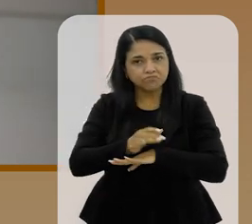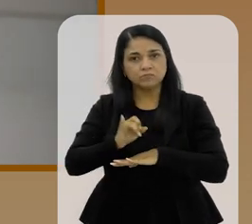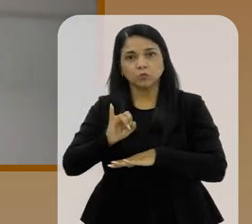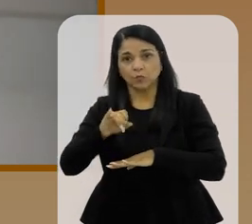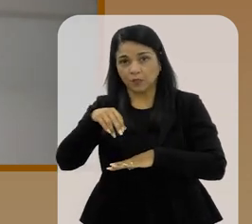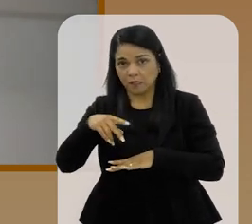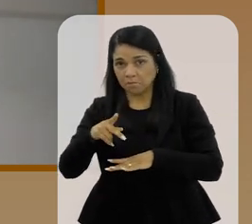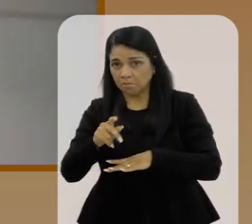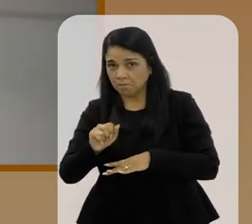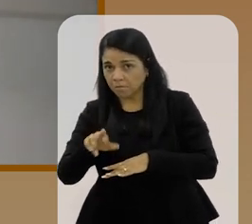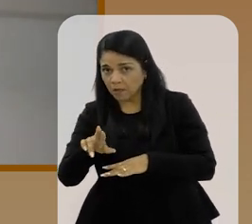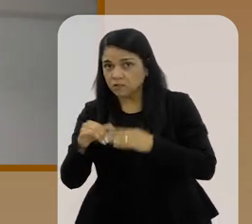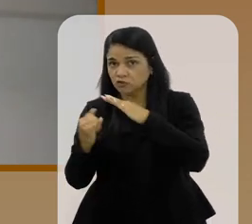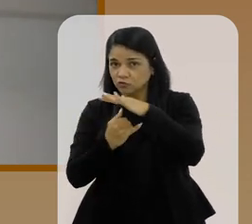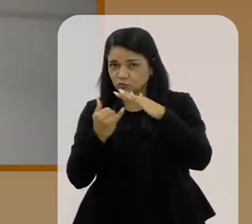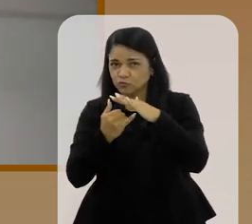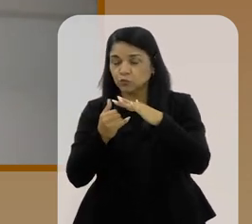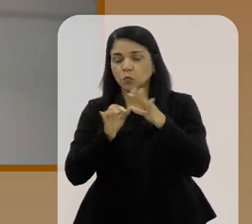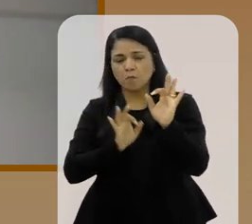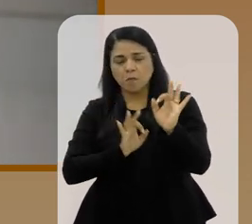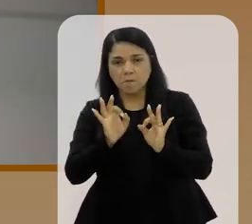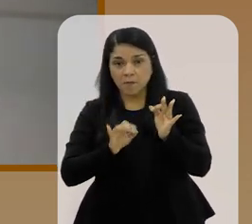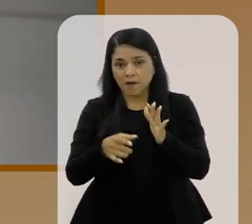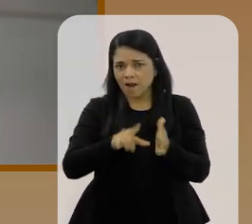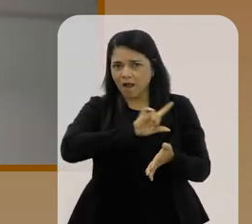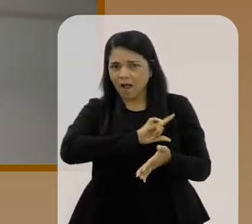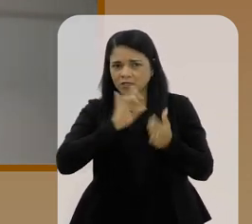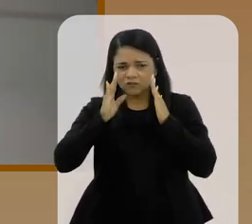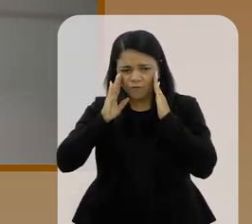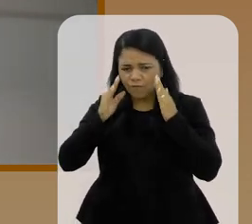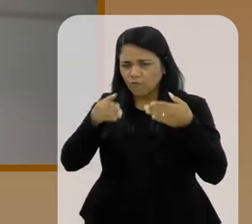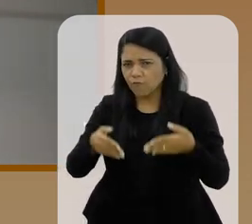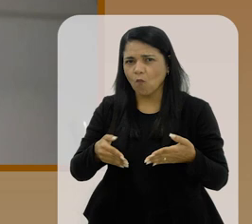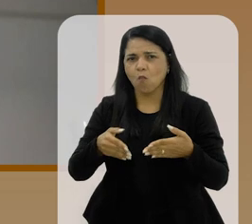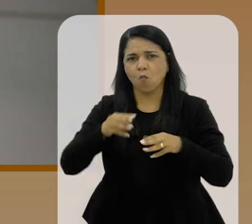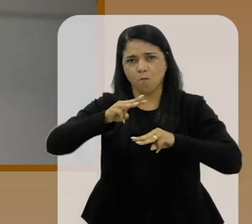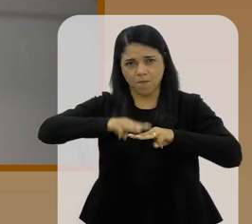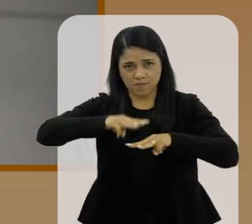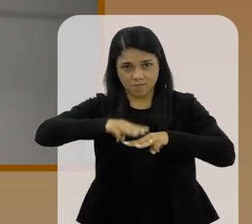lá e talvez tenha me preparado um pouco em termos de foco